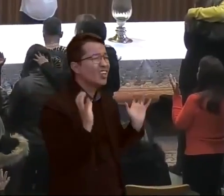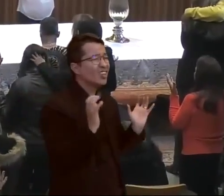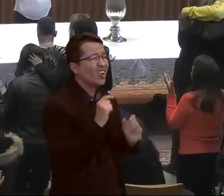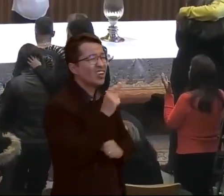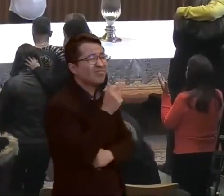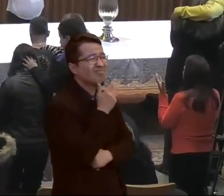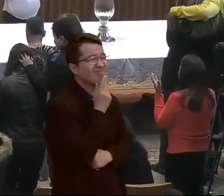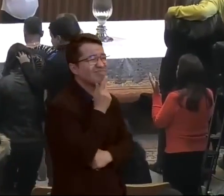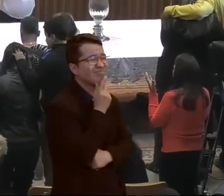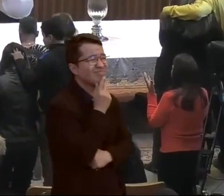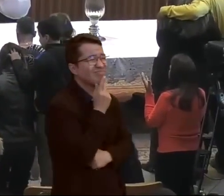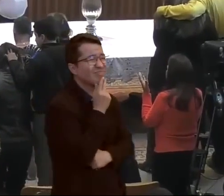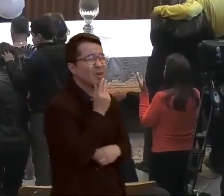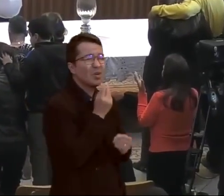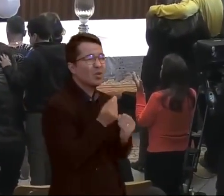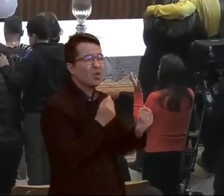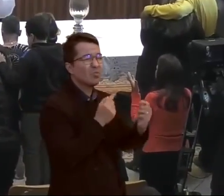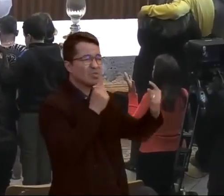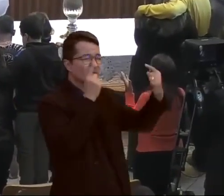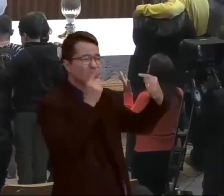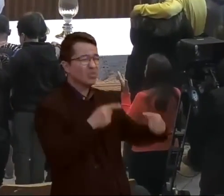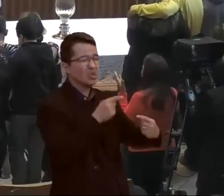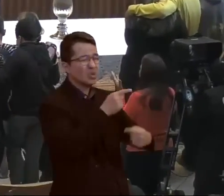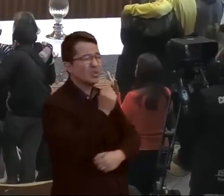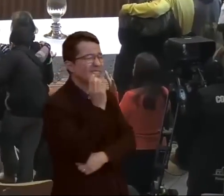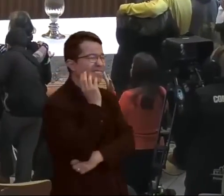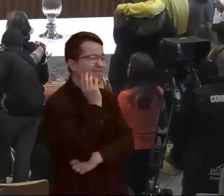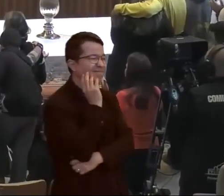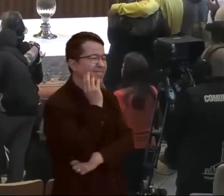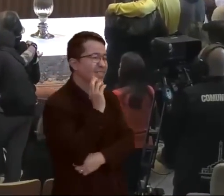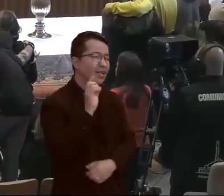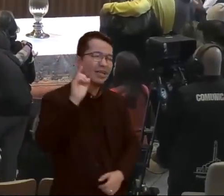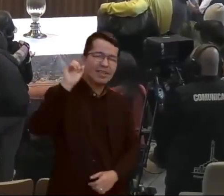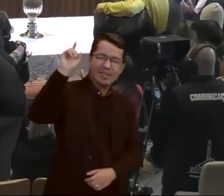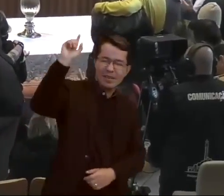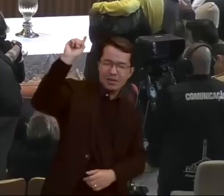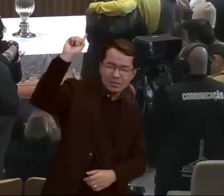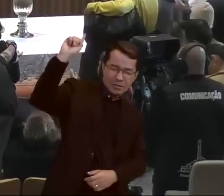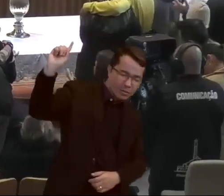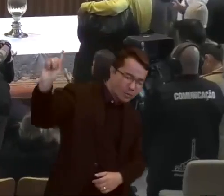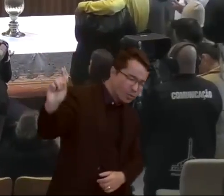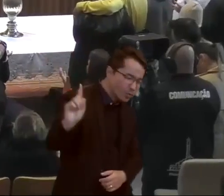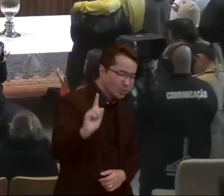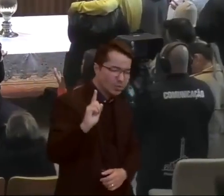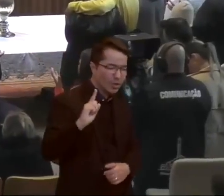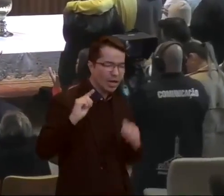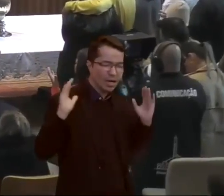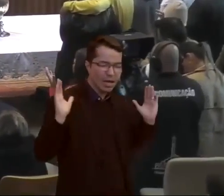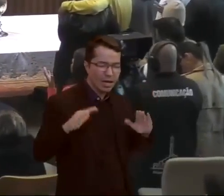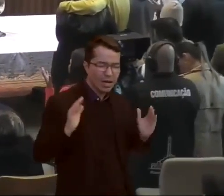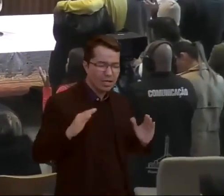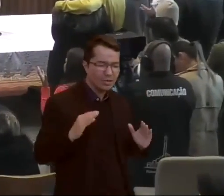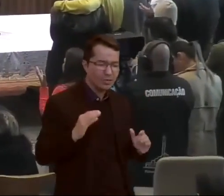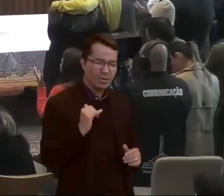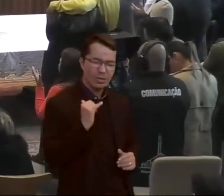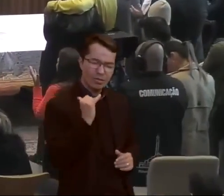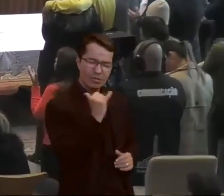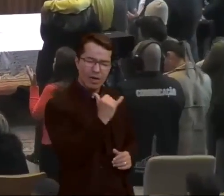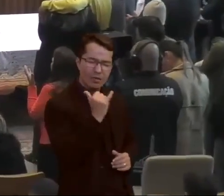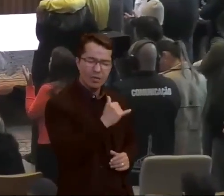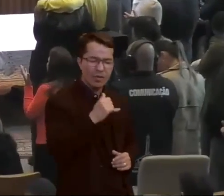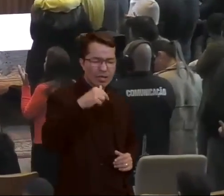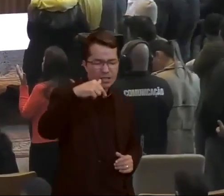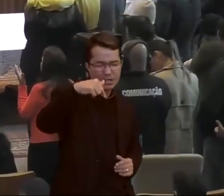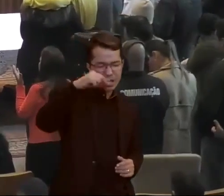Como é que essa muralha vai ser enfrentada? E o Senhor mandou o anjo do Senhor para ele para dizer, marche